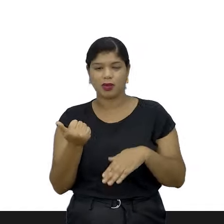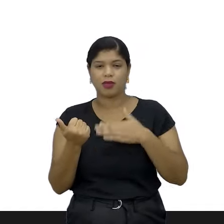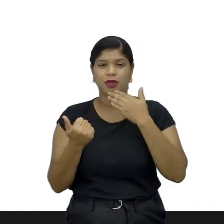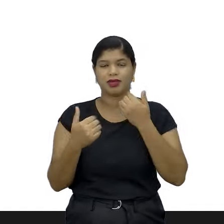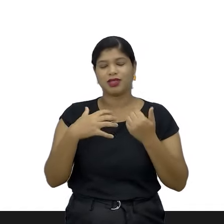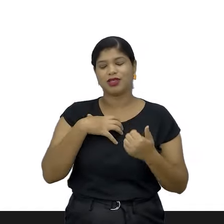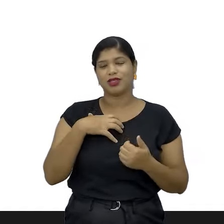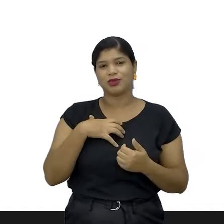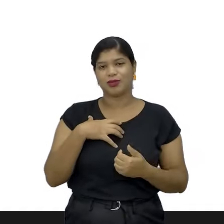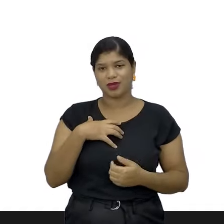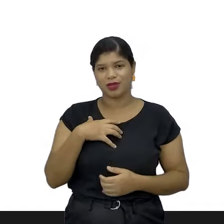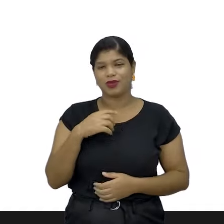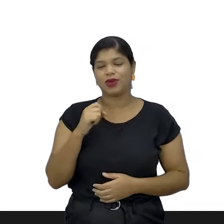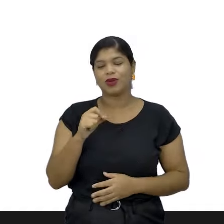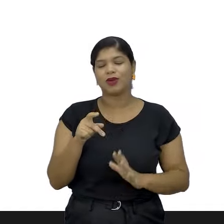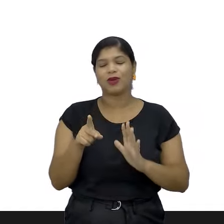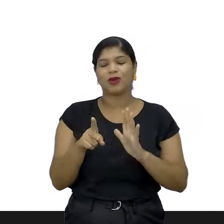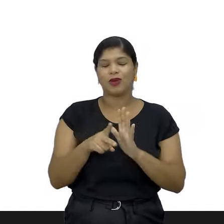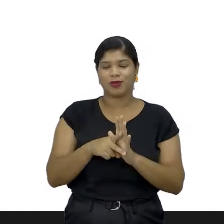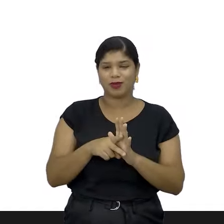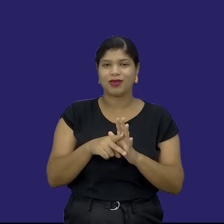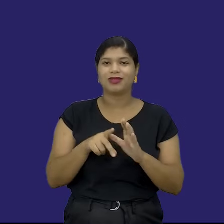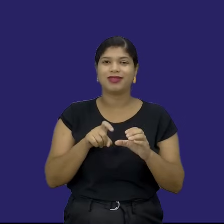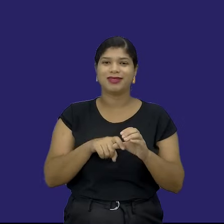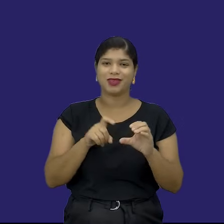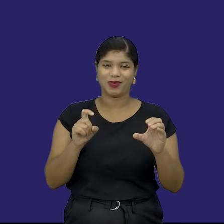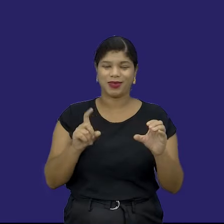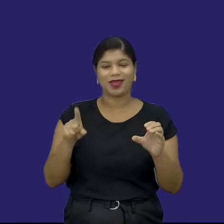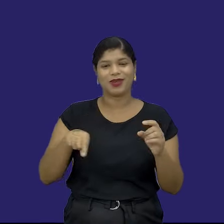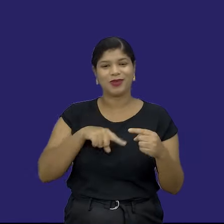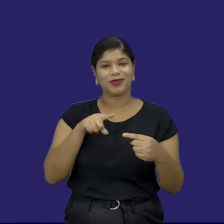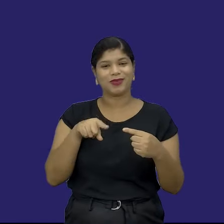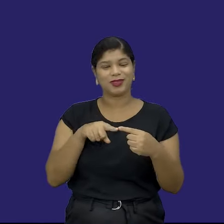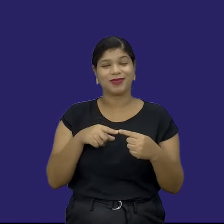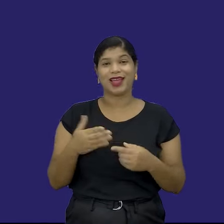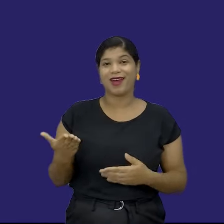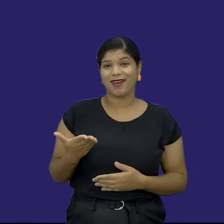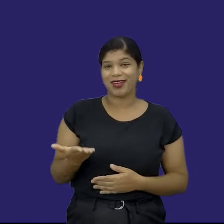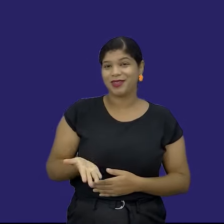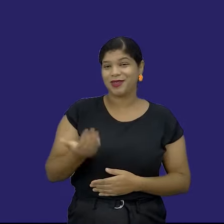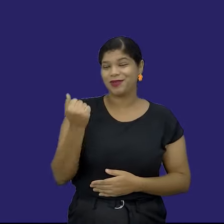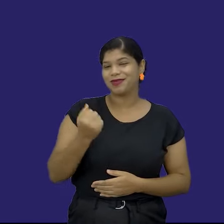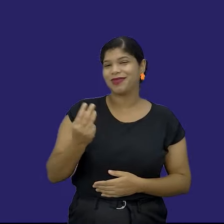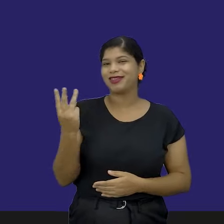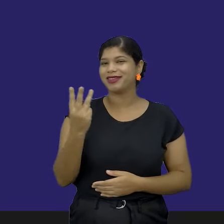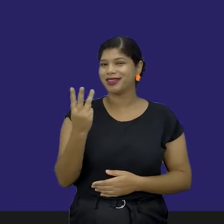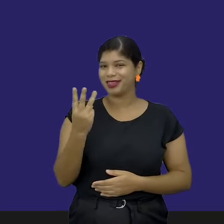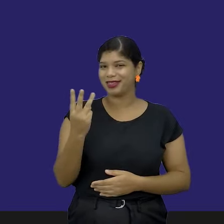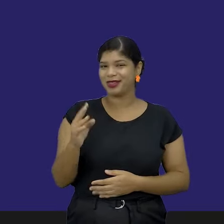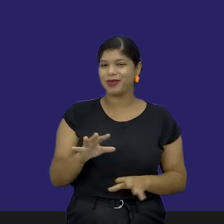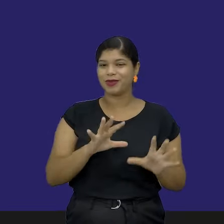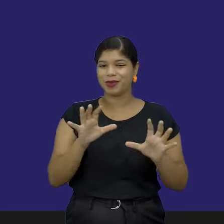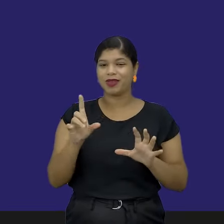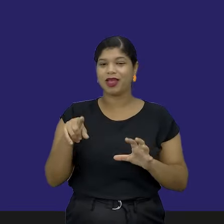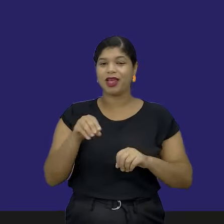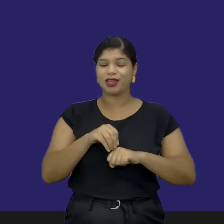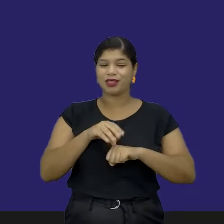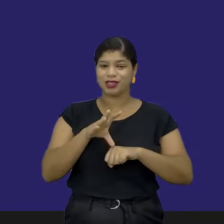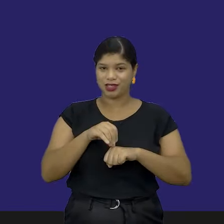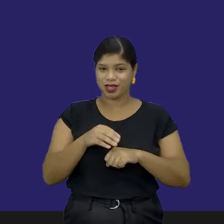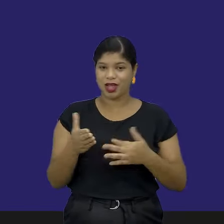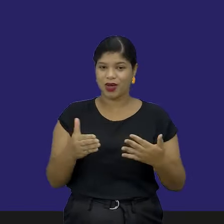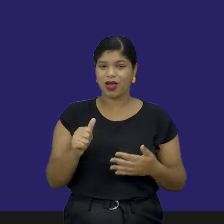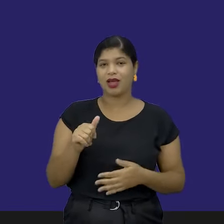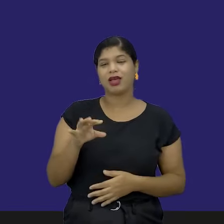autonomia, que é o nosso grande objetivo, tá bem? Vamos agora para as nossas sugestões da ATPC, estamos